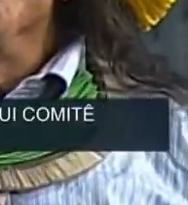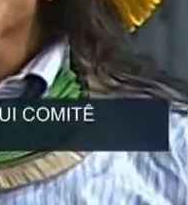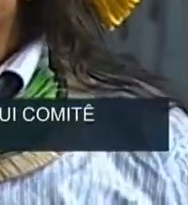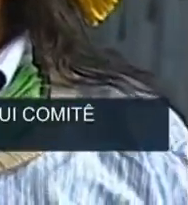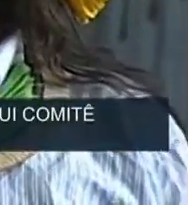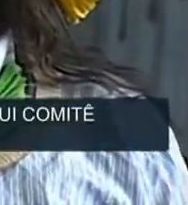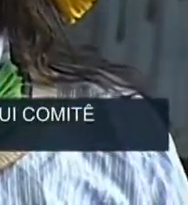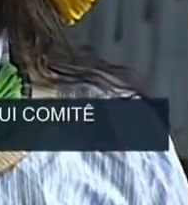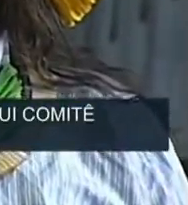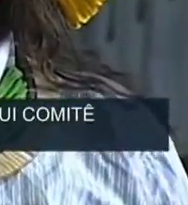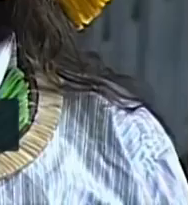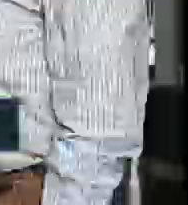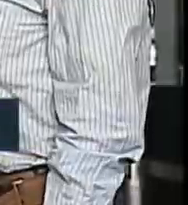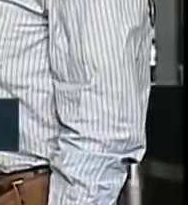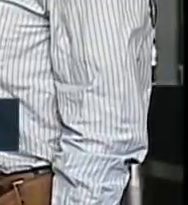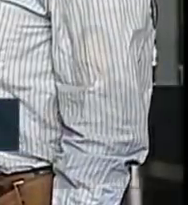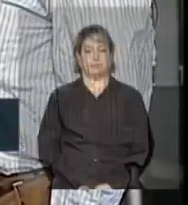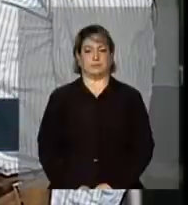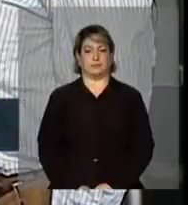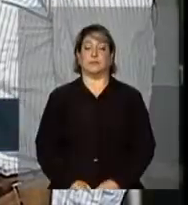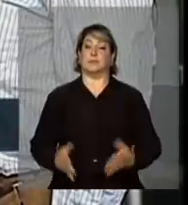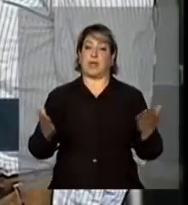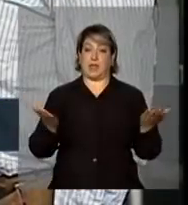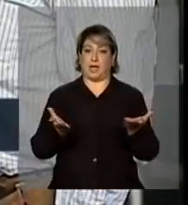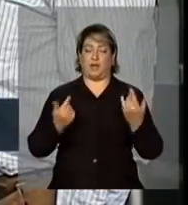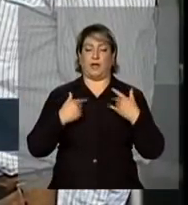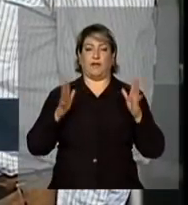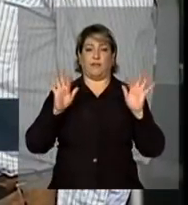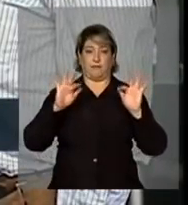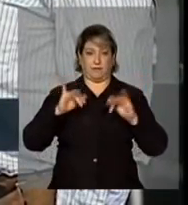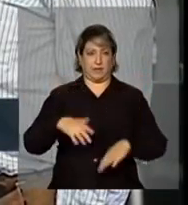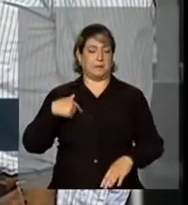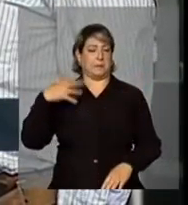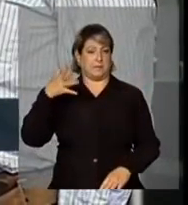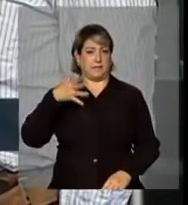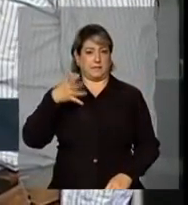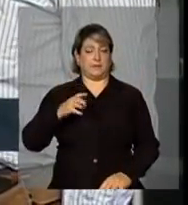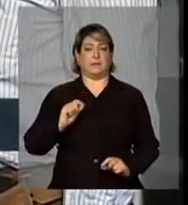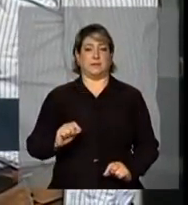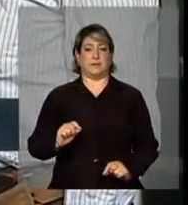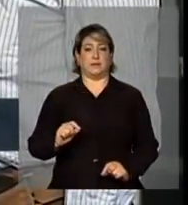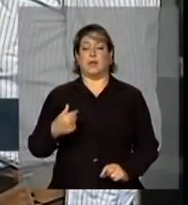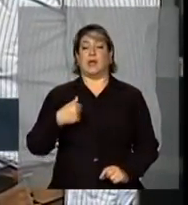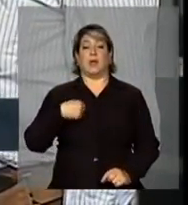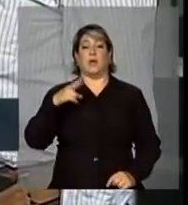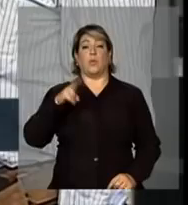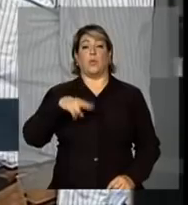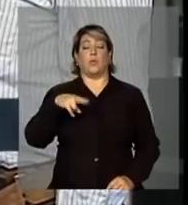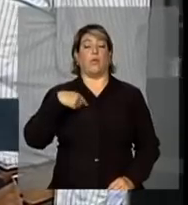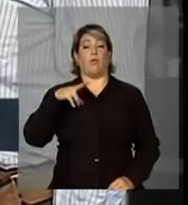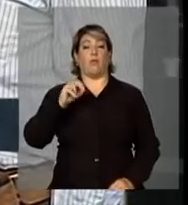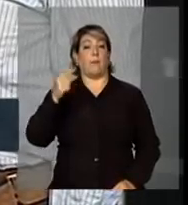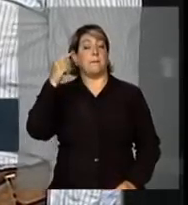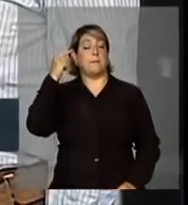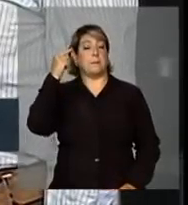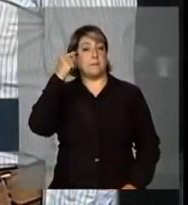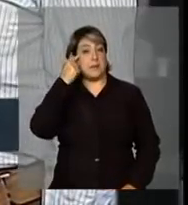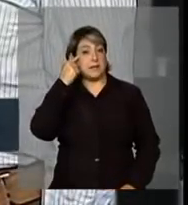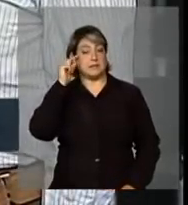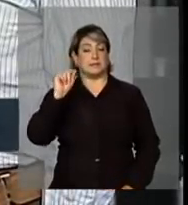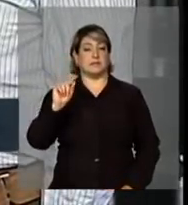Para me finalizar minha fala, pois é, toda, né, eu nunca vou pensar em